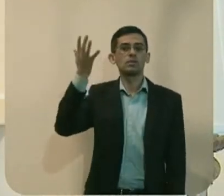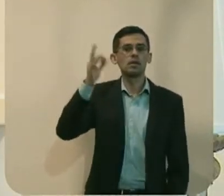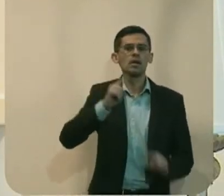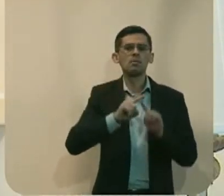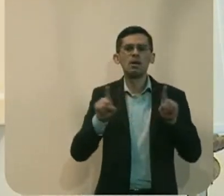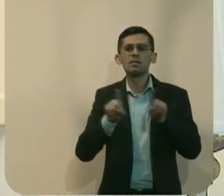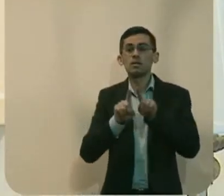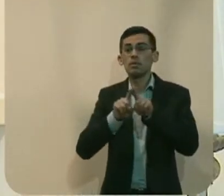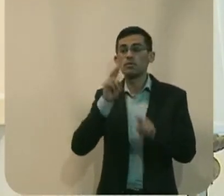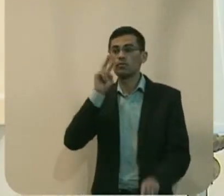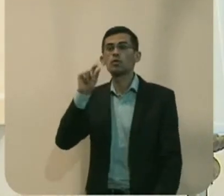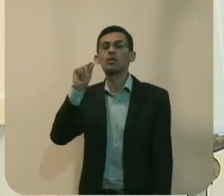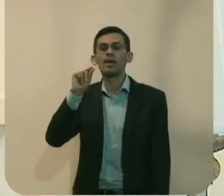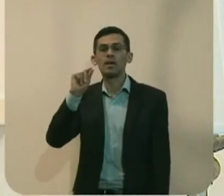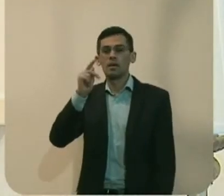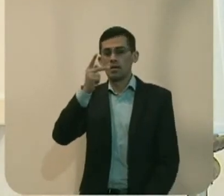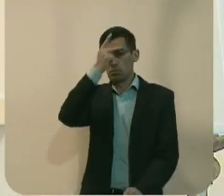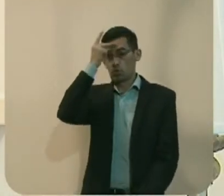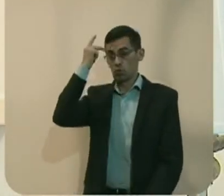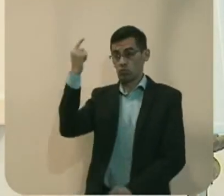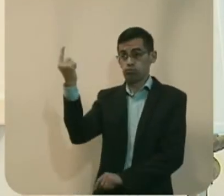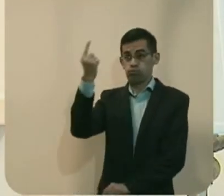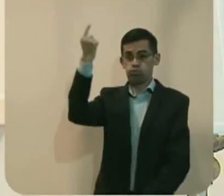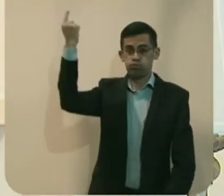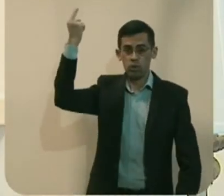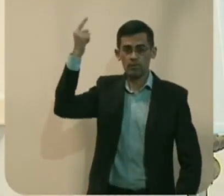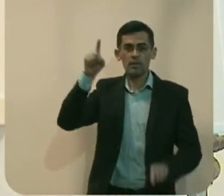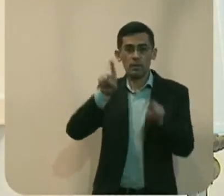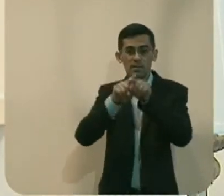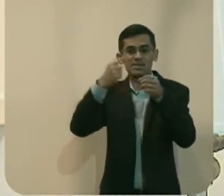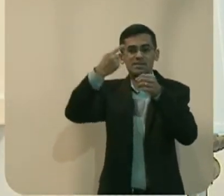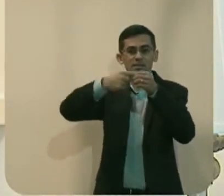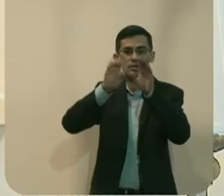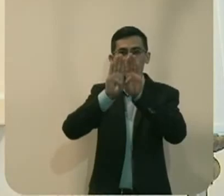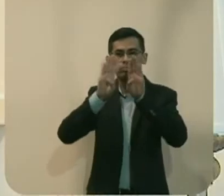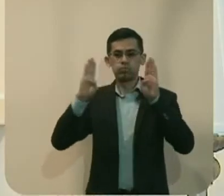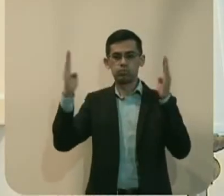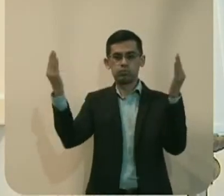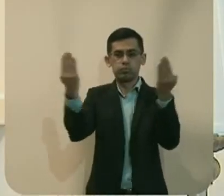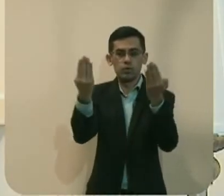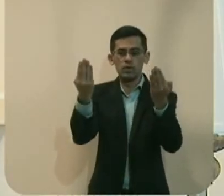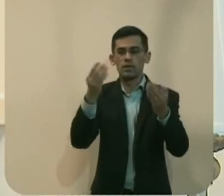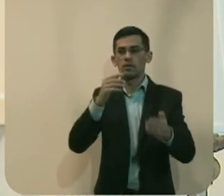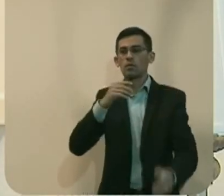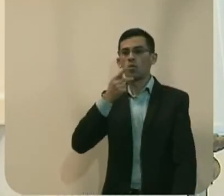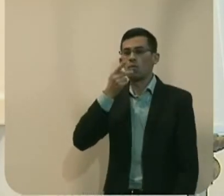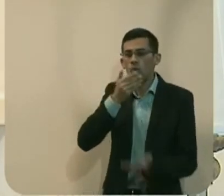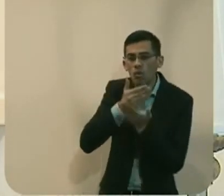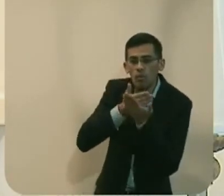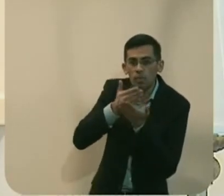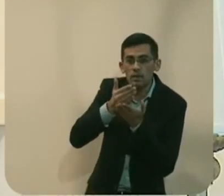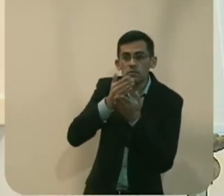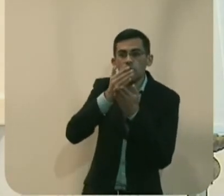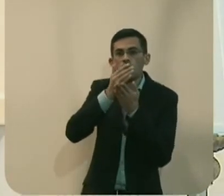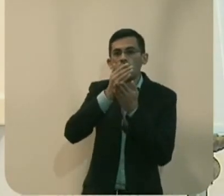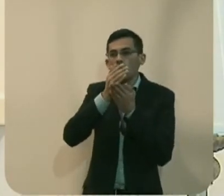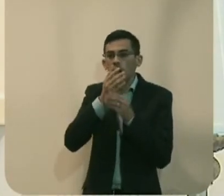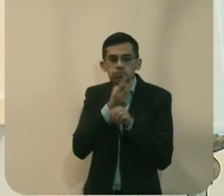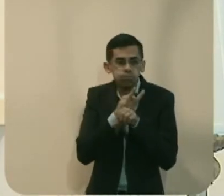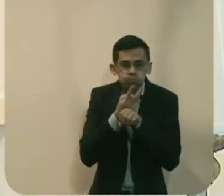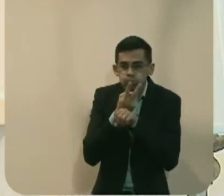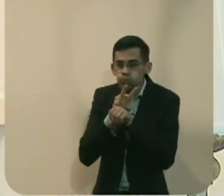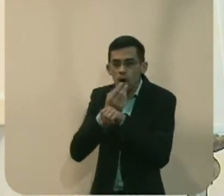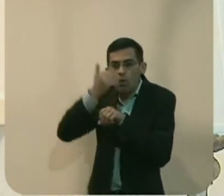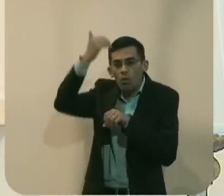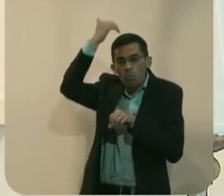viram também gigantes, e eles viram também cidades muradas. E aí então eles começam a procurar os culpados